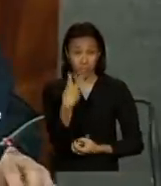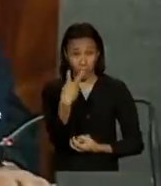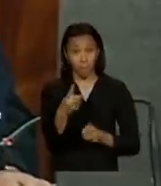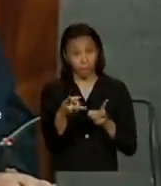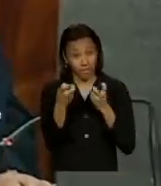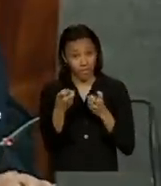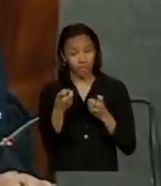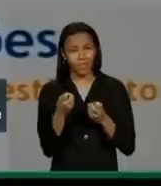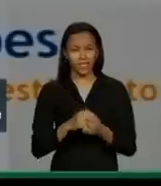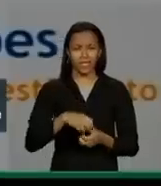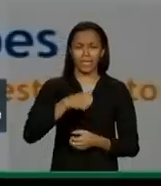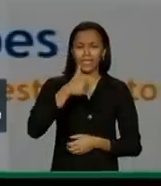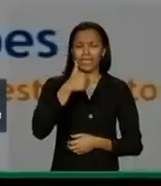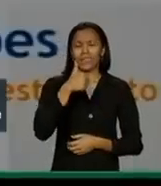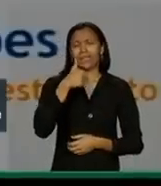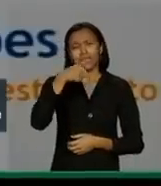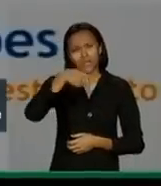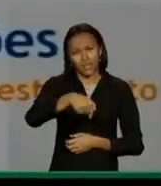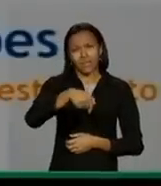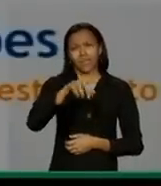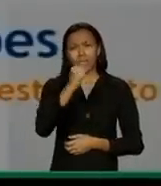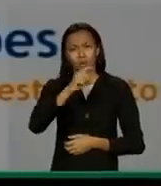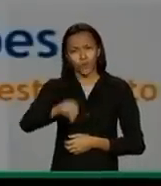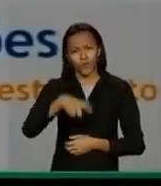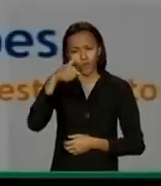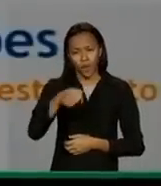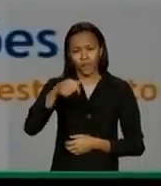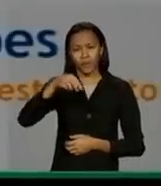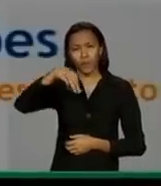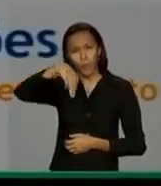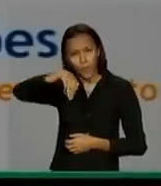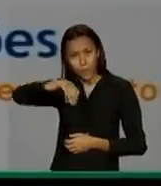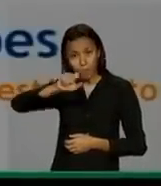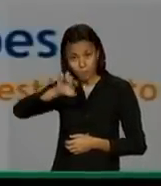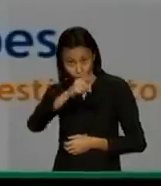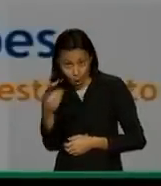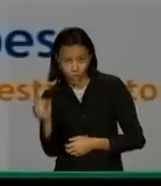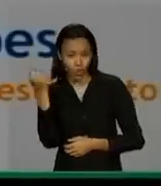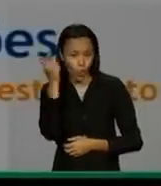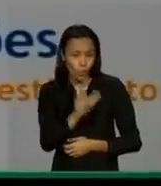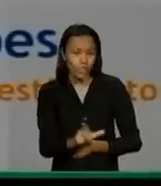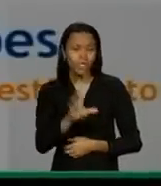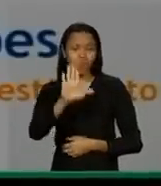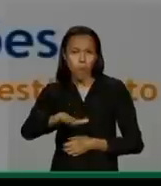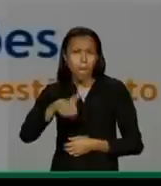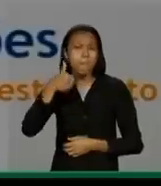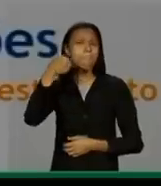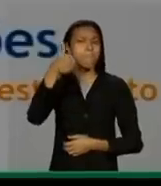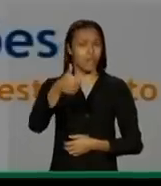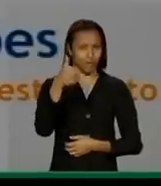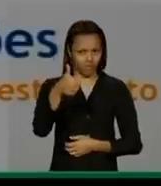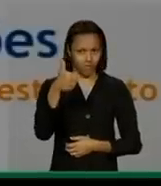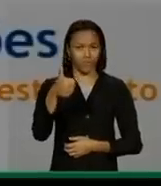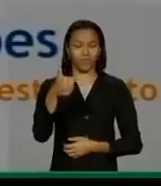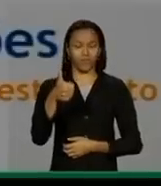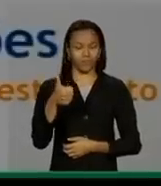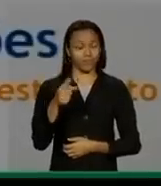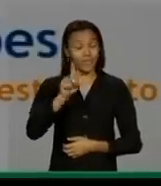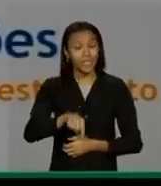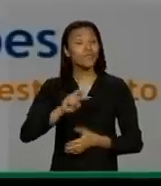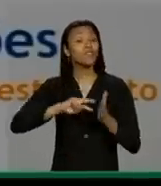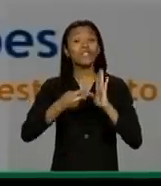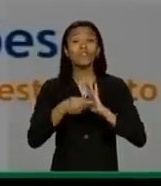milhões nós conseguimos entre economia receitas e despesas e melhoria de 14 bilhões isso